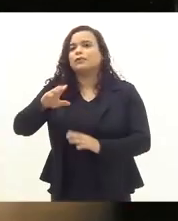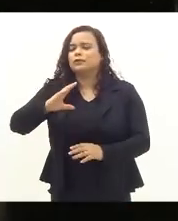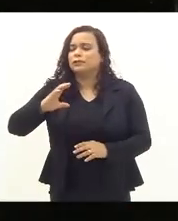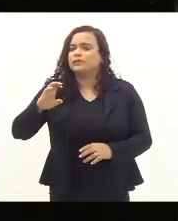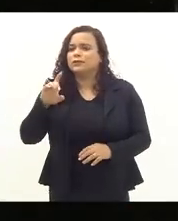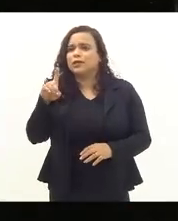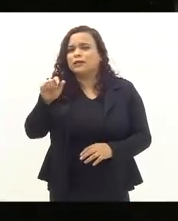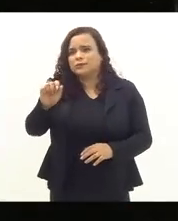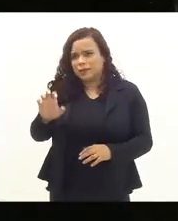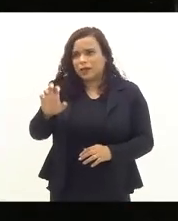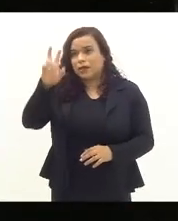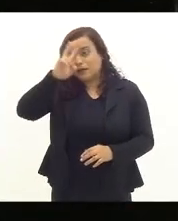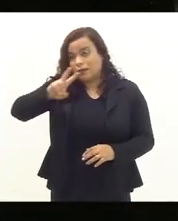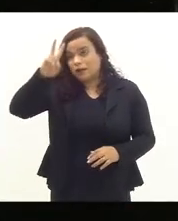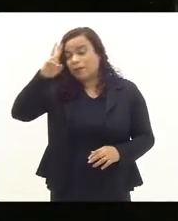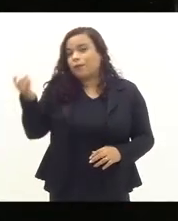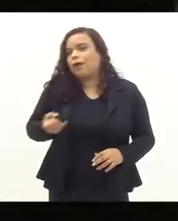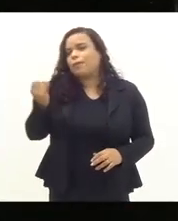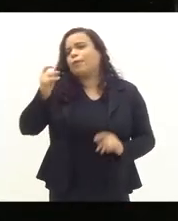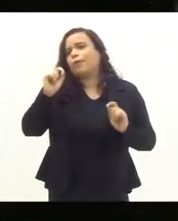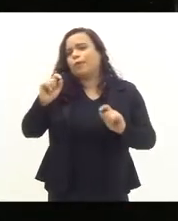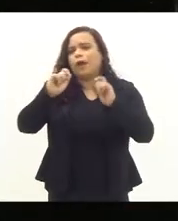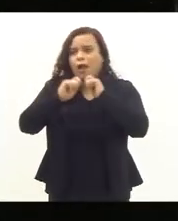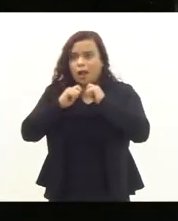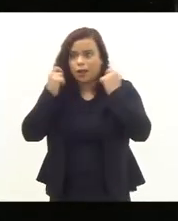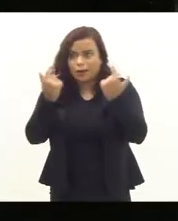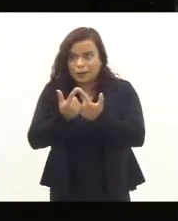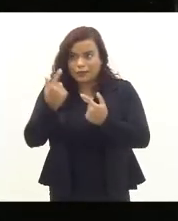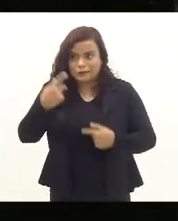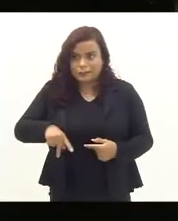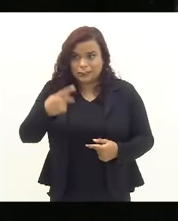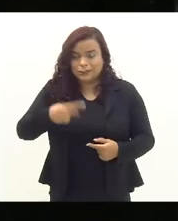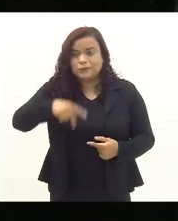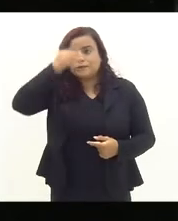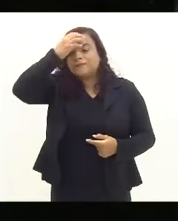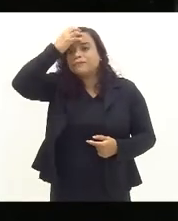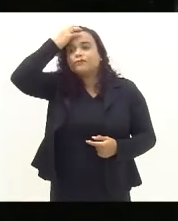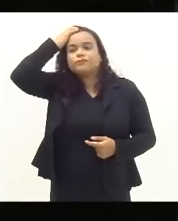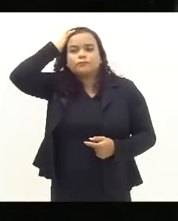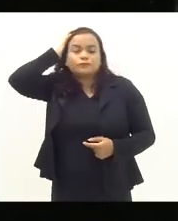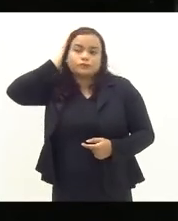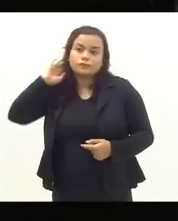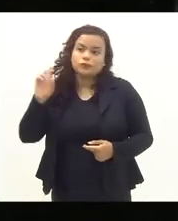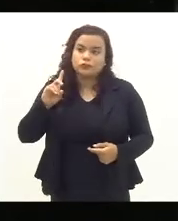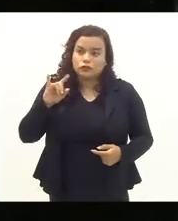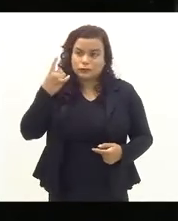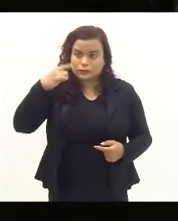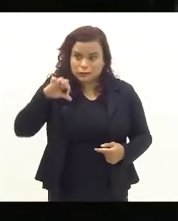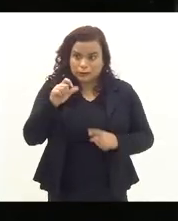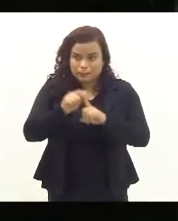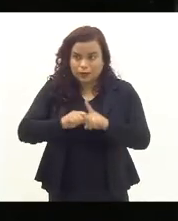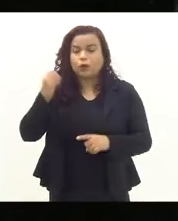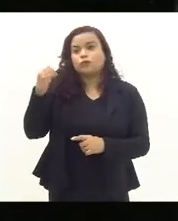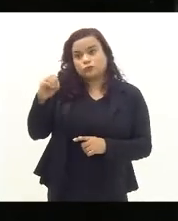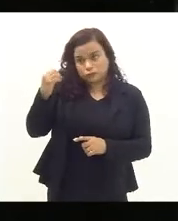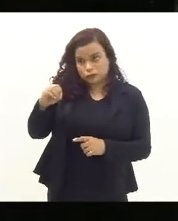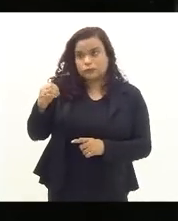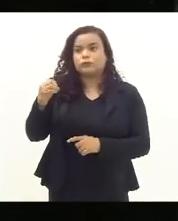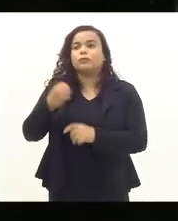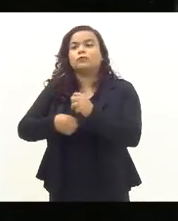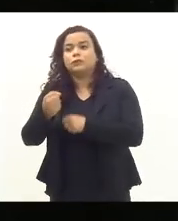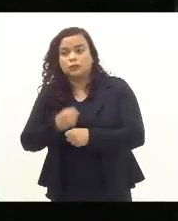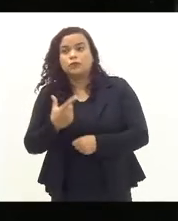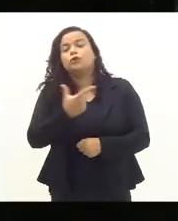é bom se lembra aqui que a Assembleia Legislativa no dia Dezenove de outubro de dois mil e